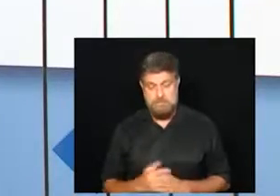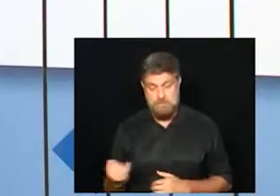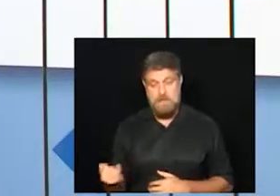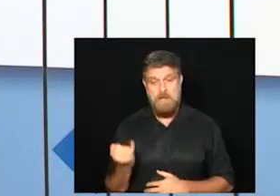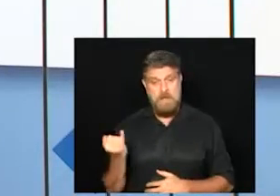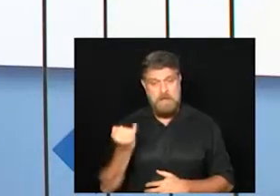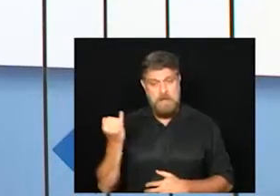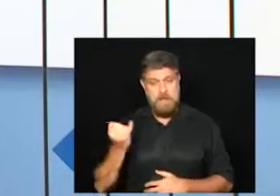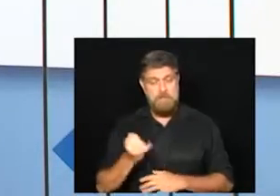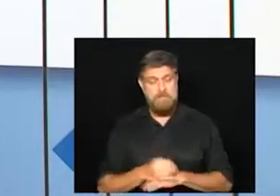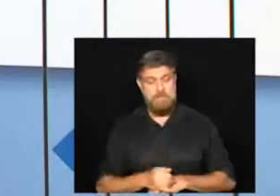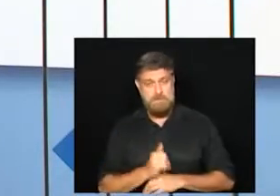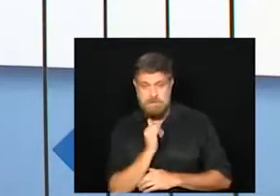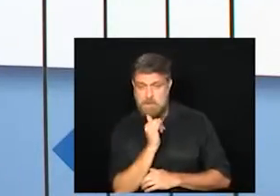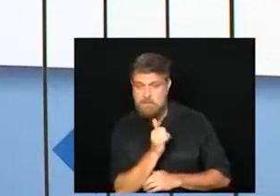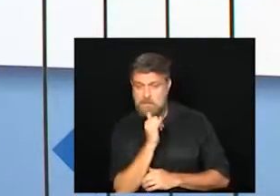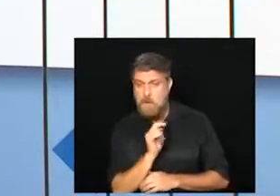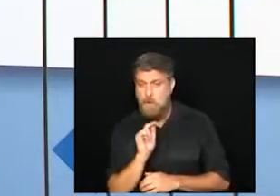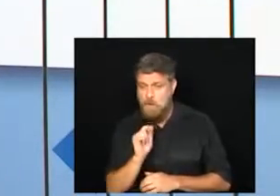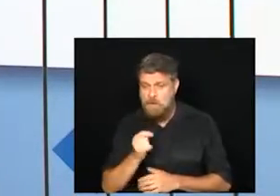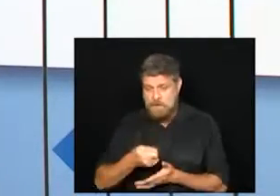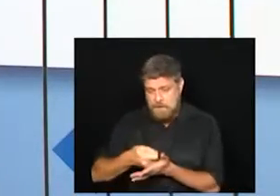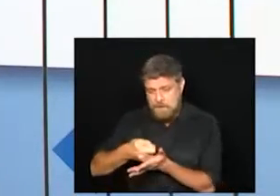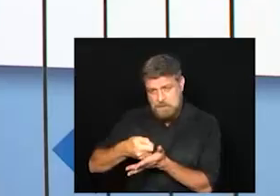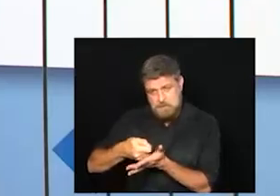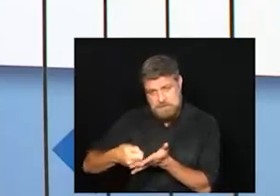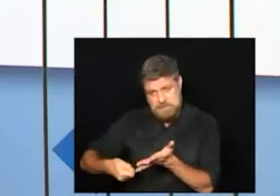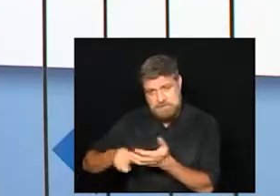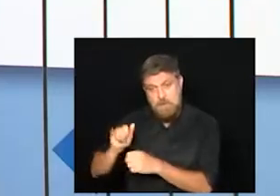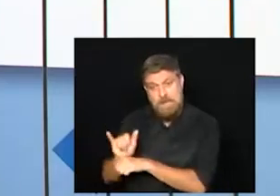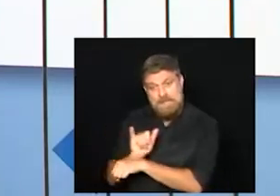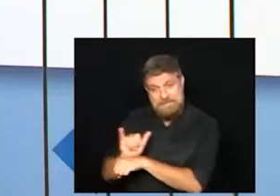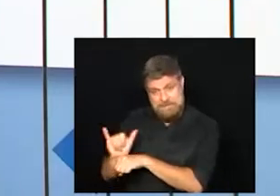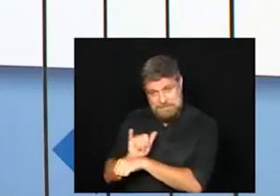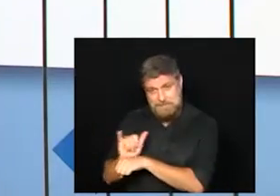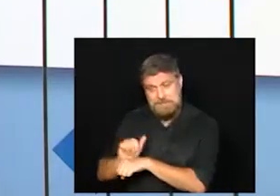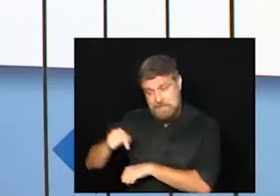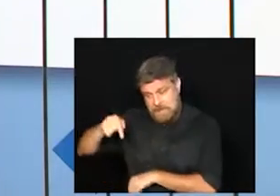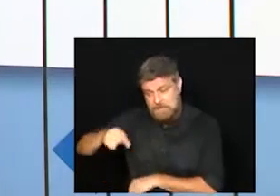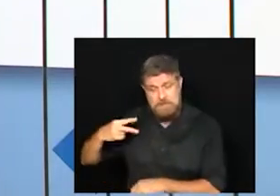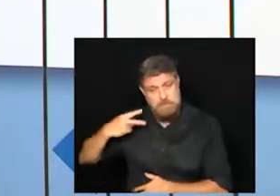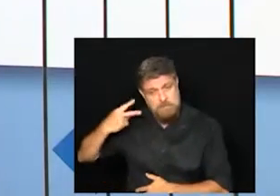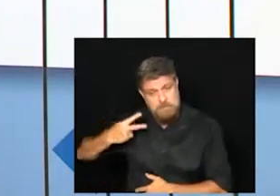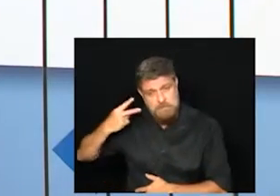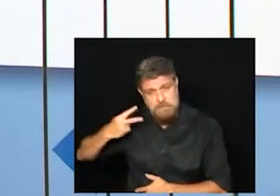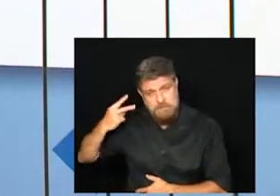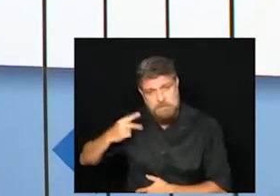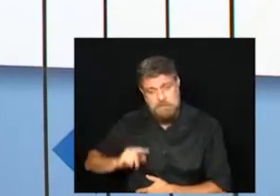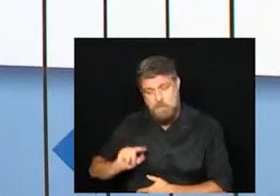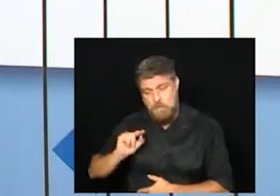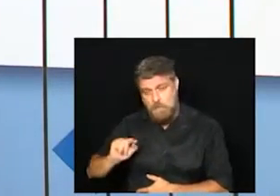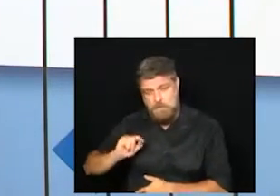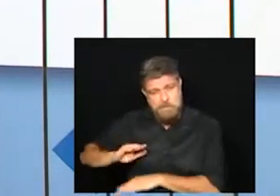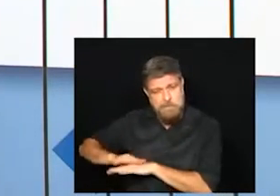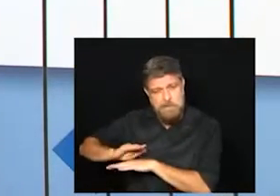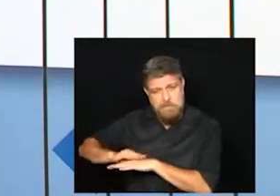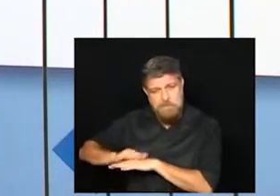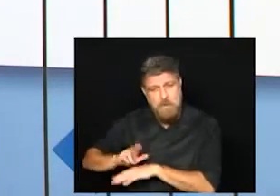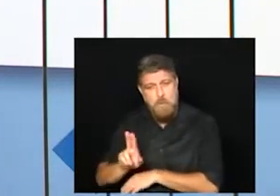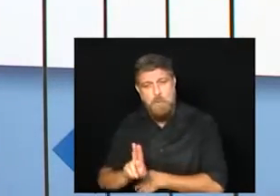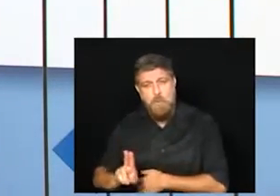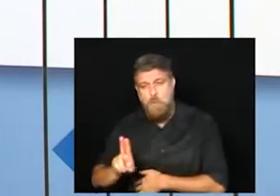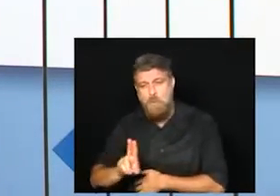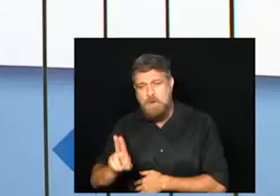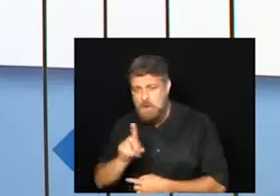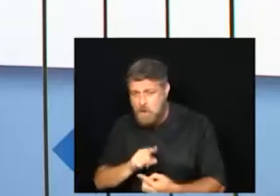Importante salientar que a indicação é uma ferramenta legislativa em que os vereadores utilizam justamente